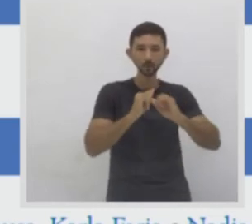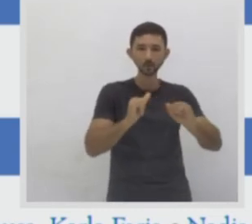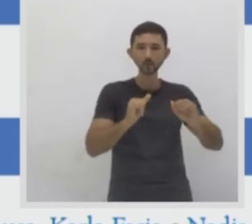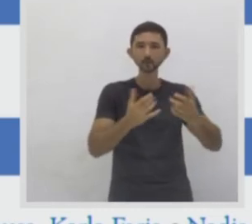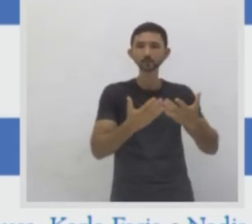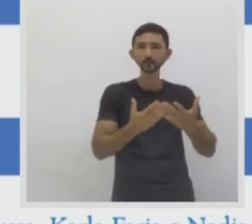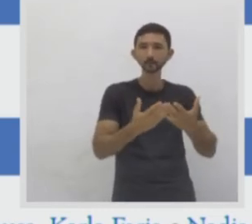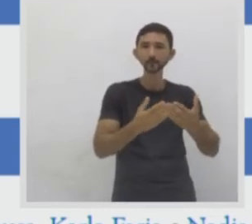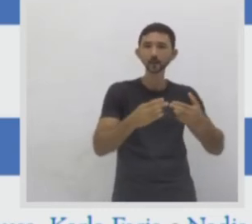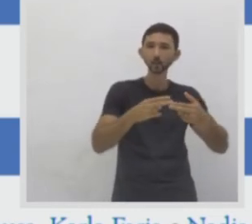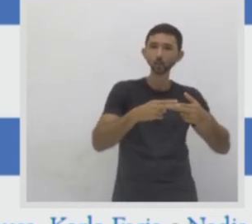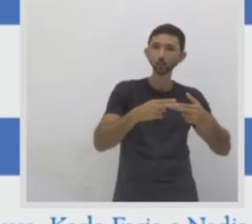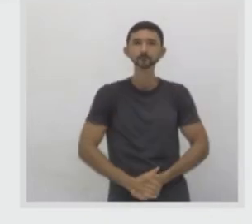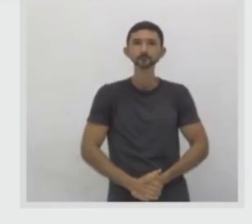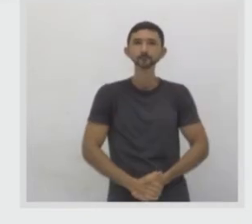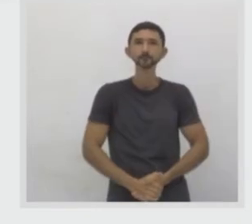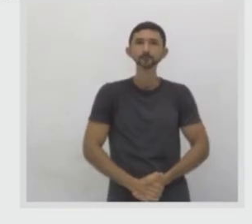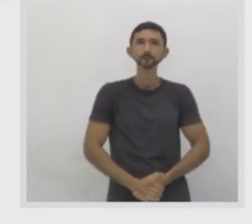usual você.